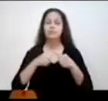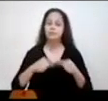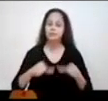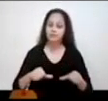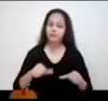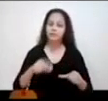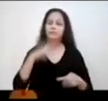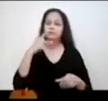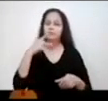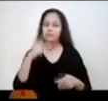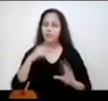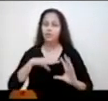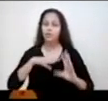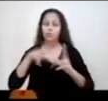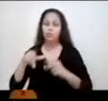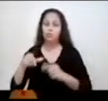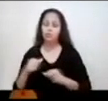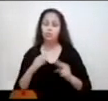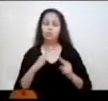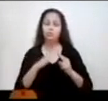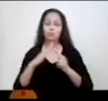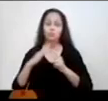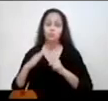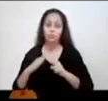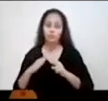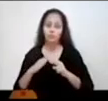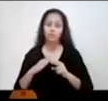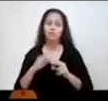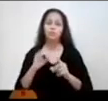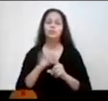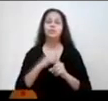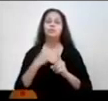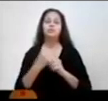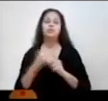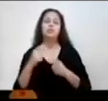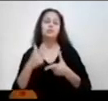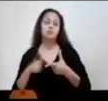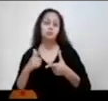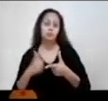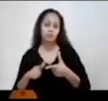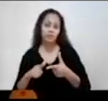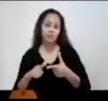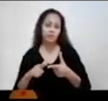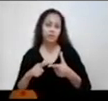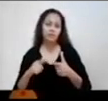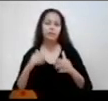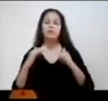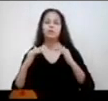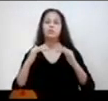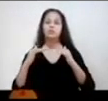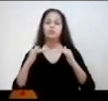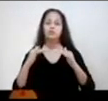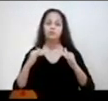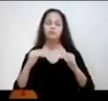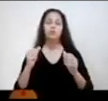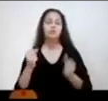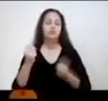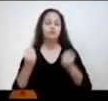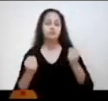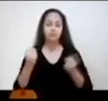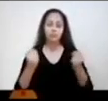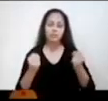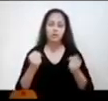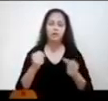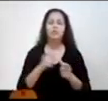ainda estávamos falando do mundo urbano, dos problemas sociais, nós falamos do trânsito intenso que se tem aí nas